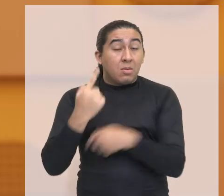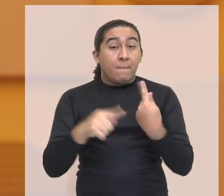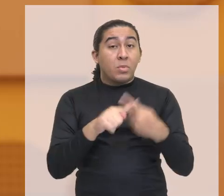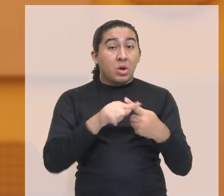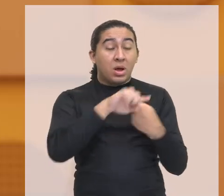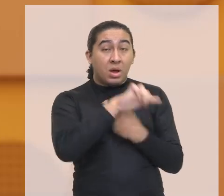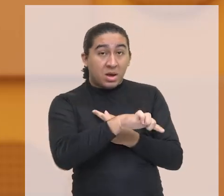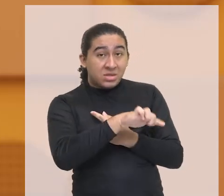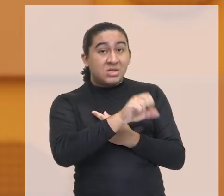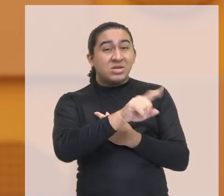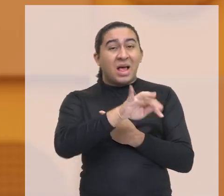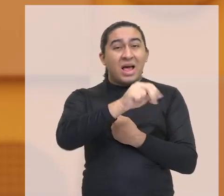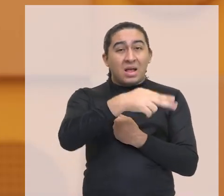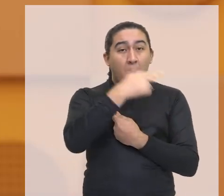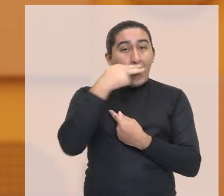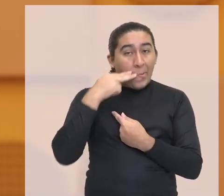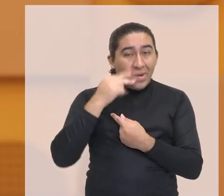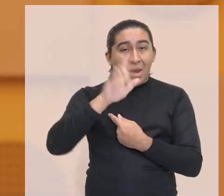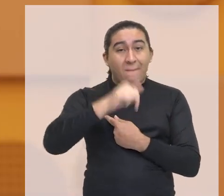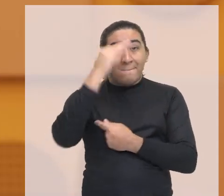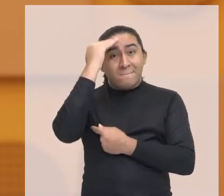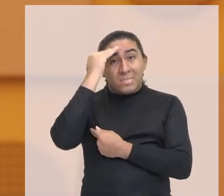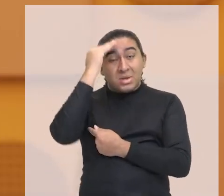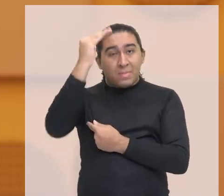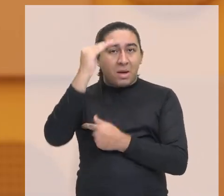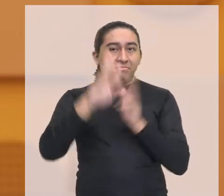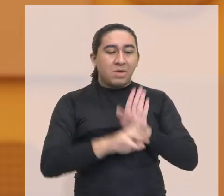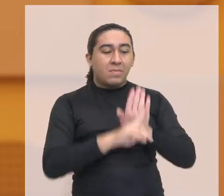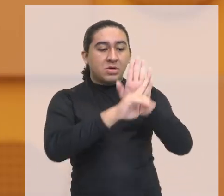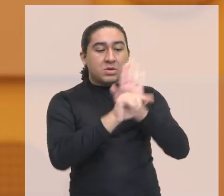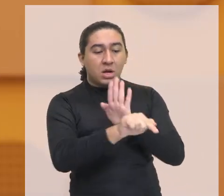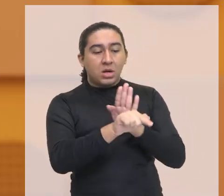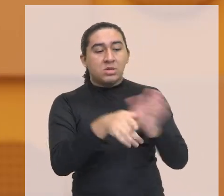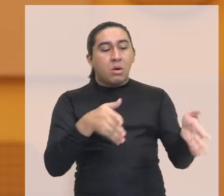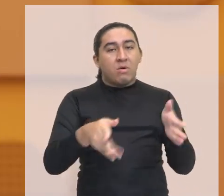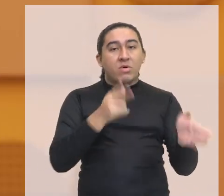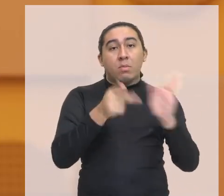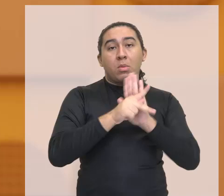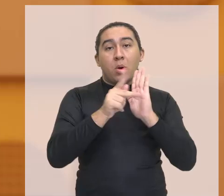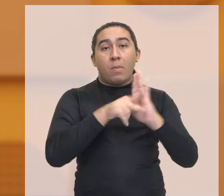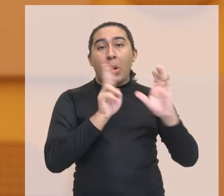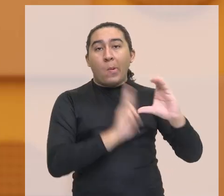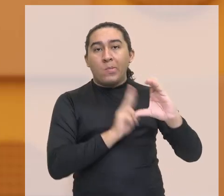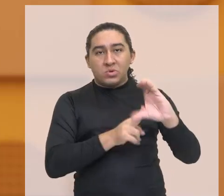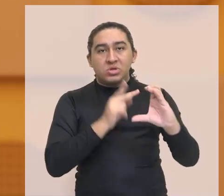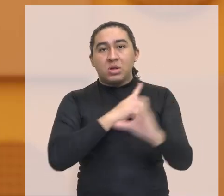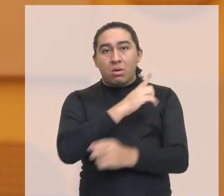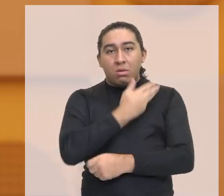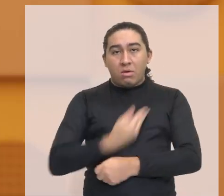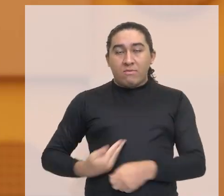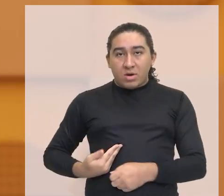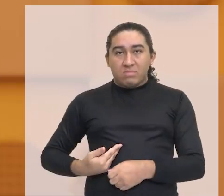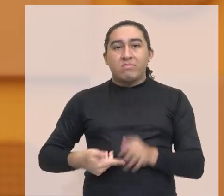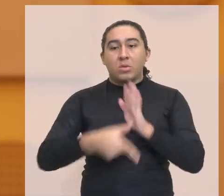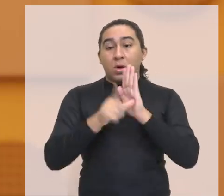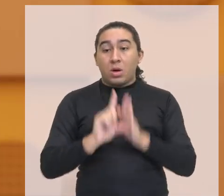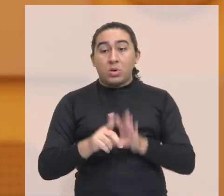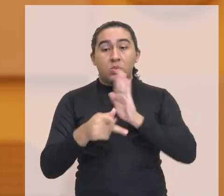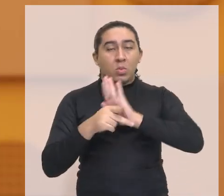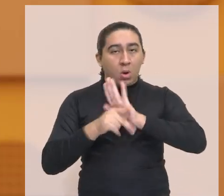durante muito tempo foi o principal representante dessa ideologia e desses governos que estavam